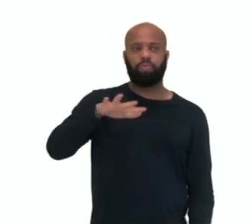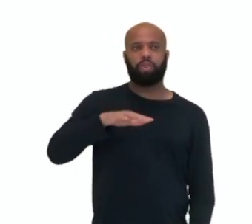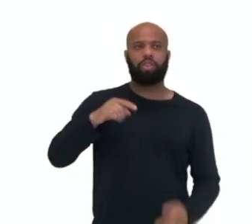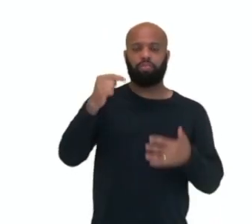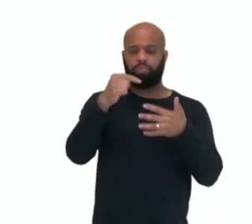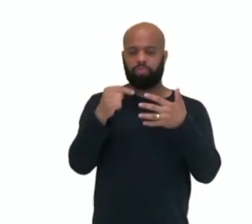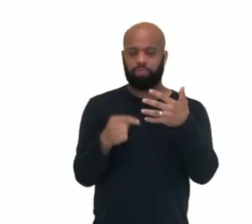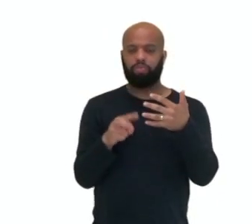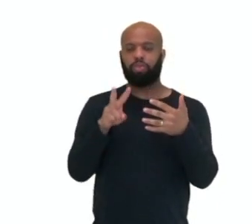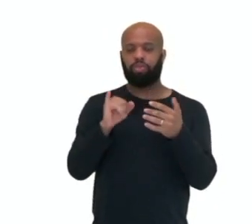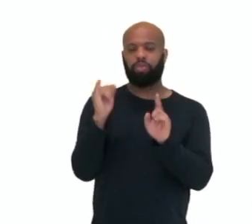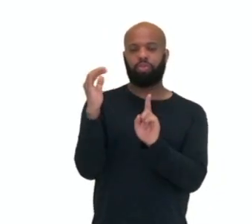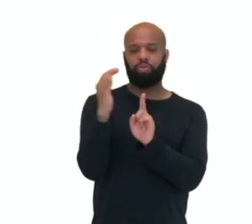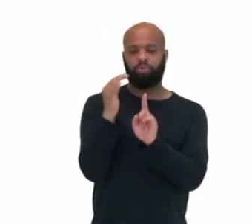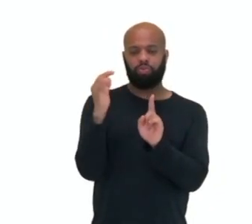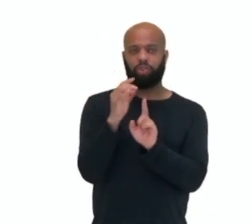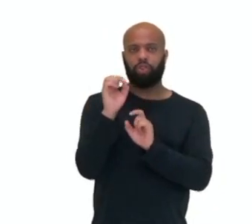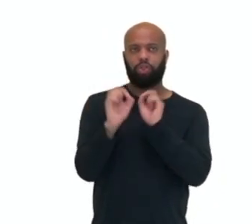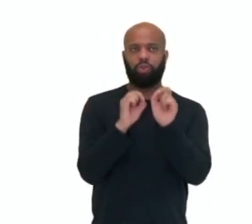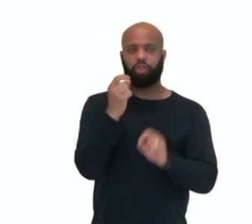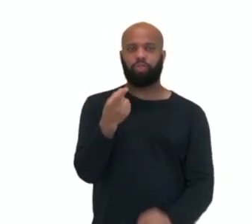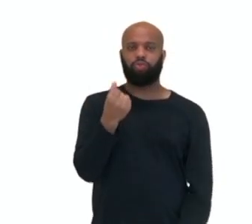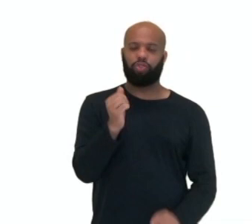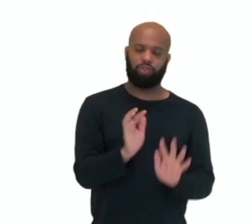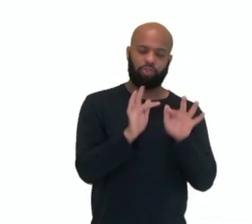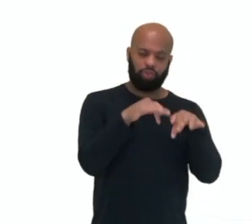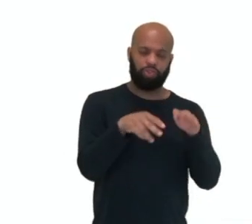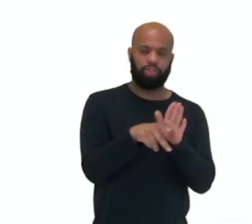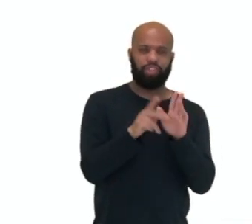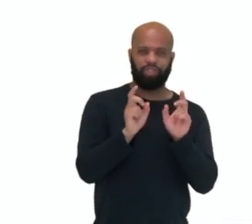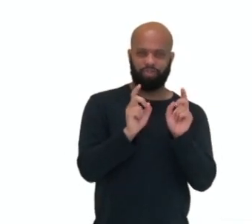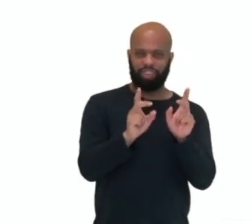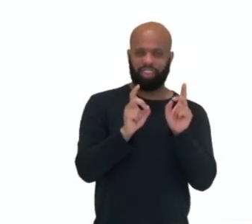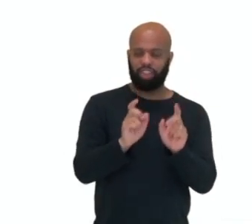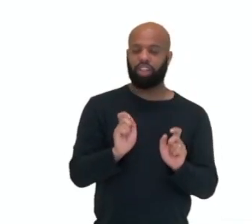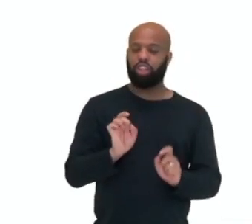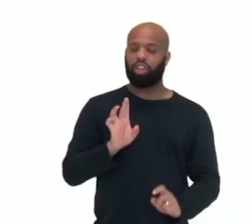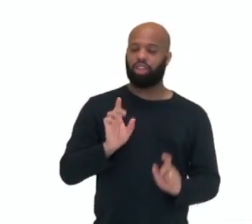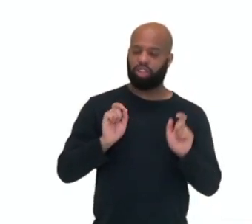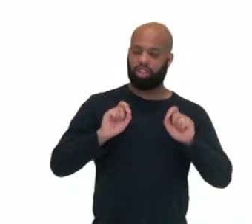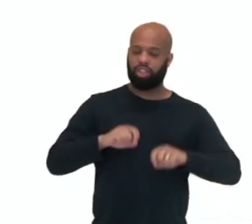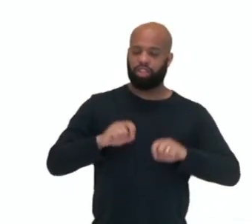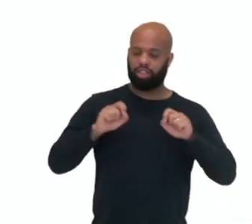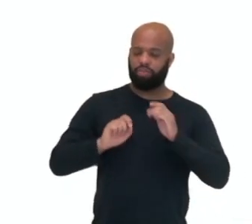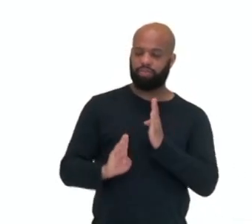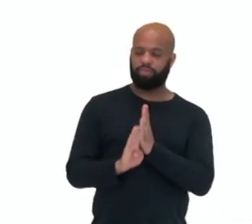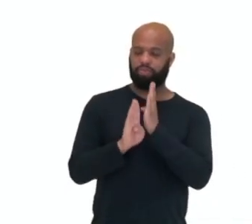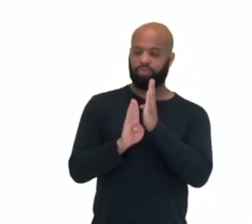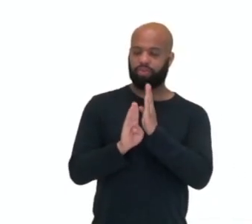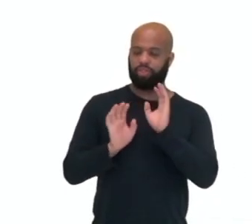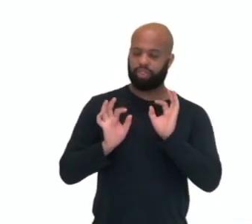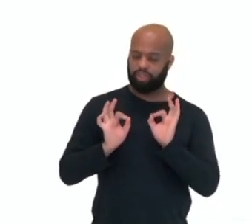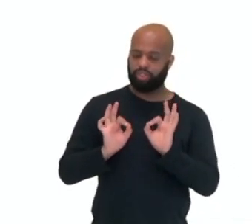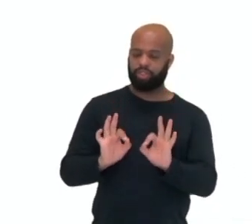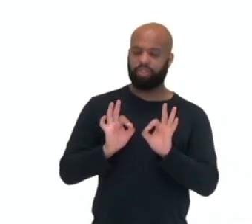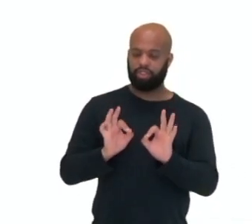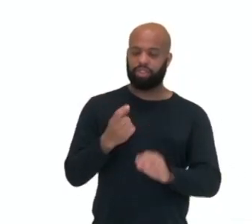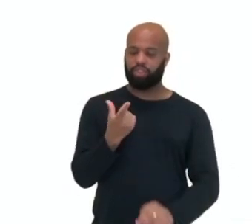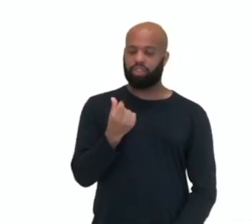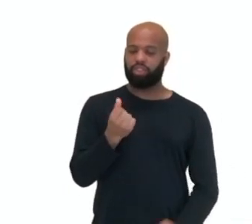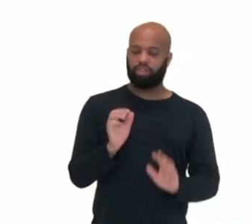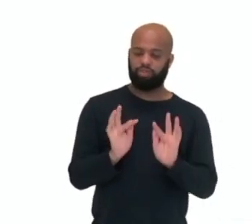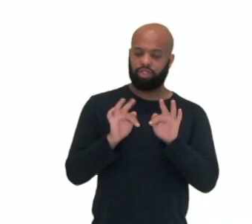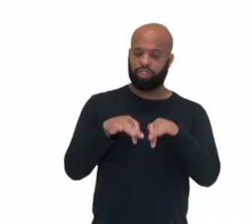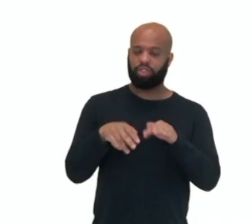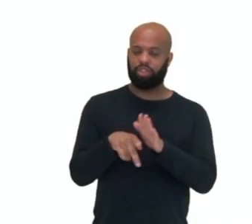podem influenciar o valor final de venda. Só é possível identificar com precisão o valor final a partir